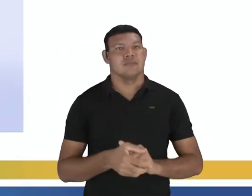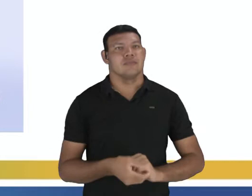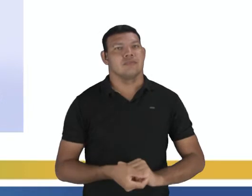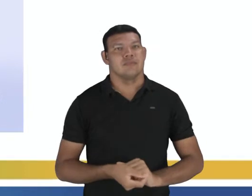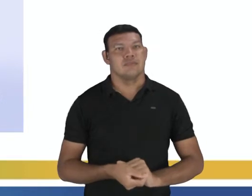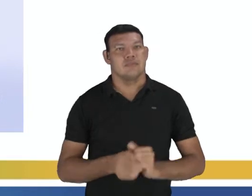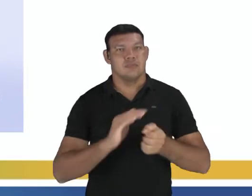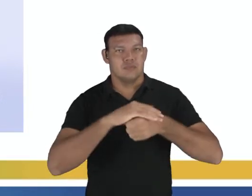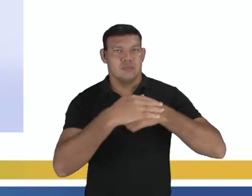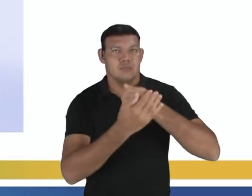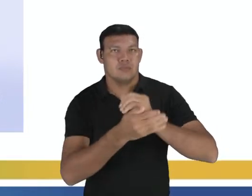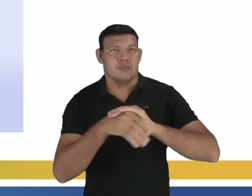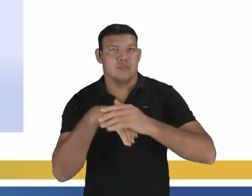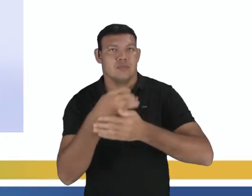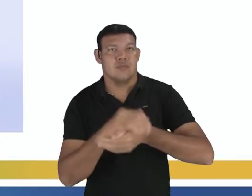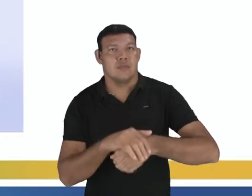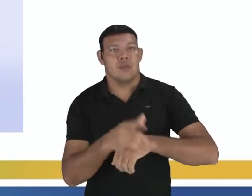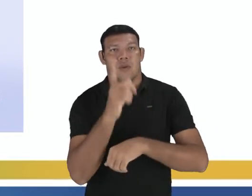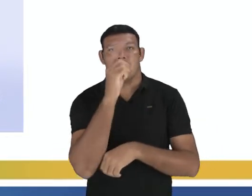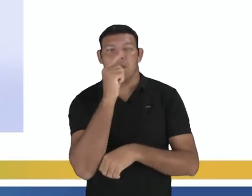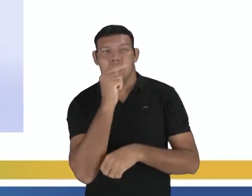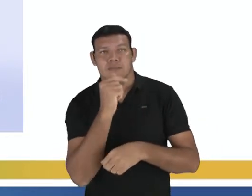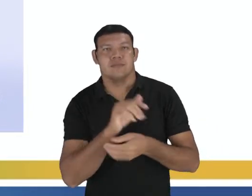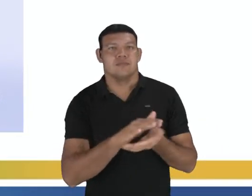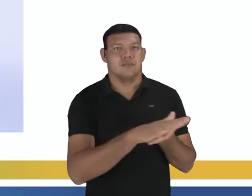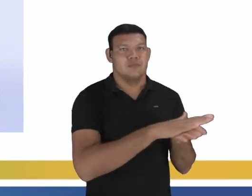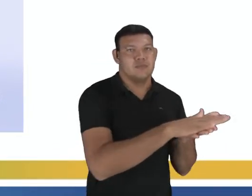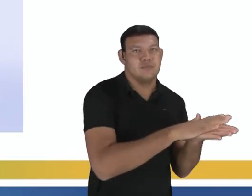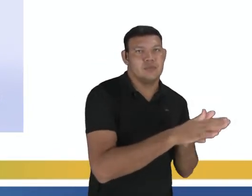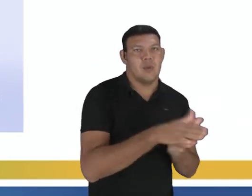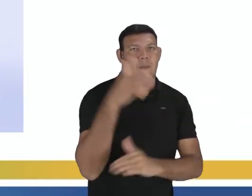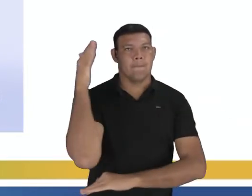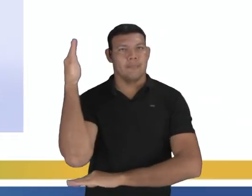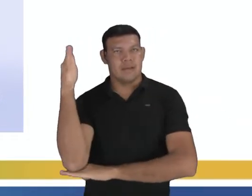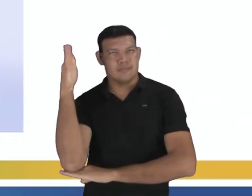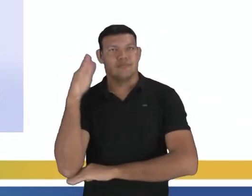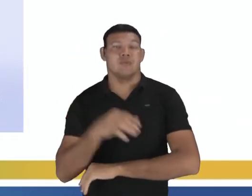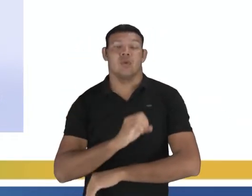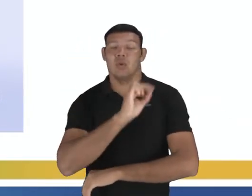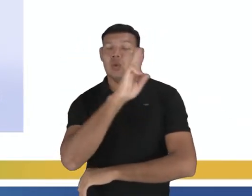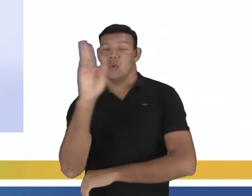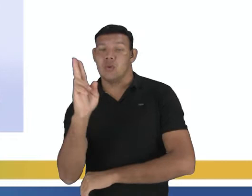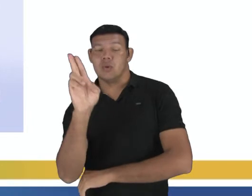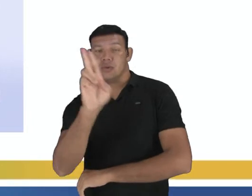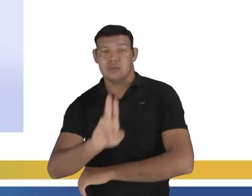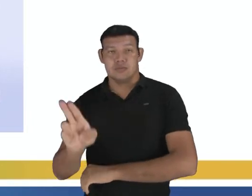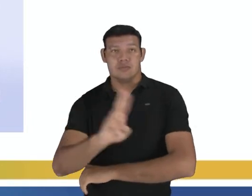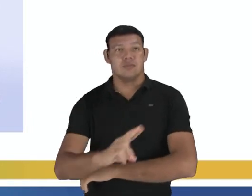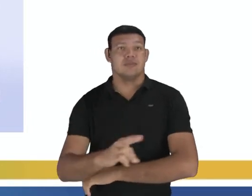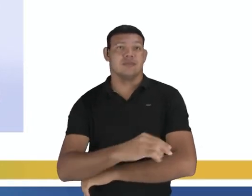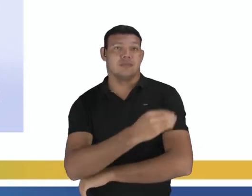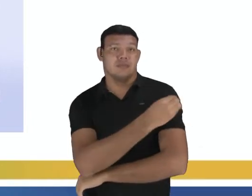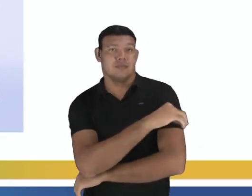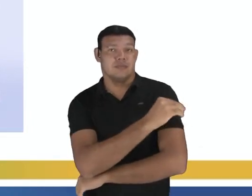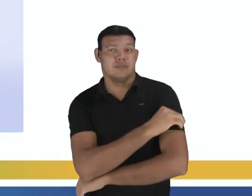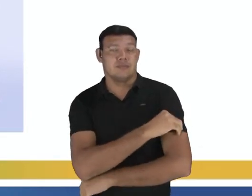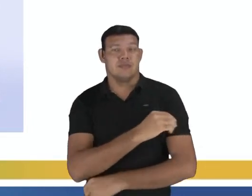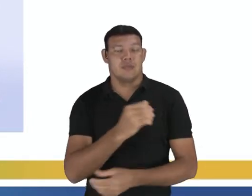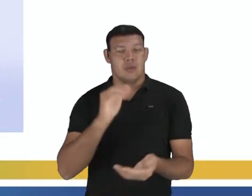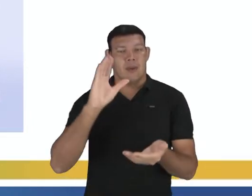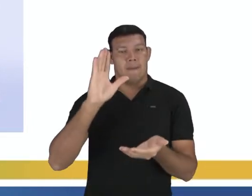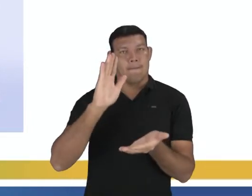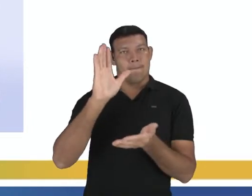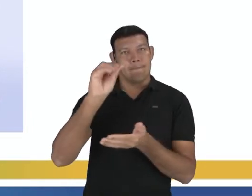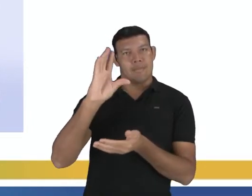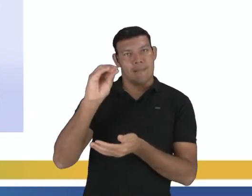frase ali, lave as mãos com água e sabão frequentemente ou use álcool em gel. Evite